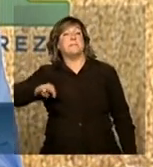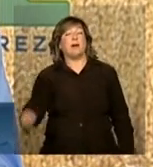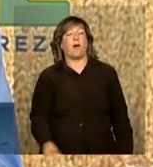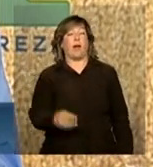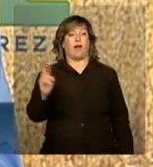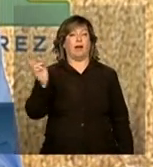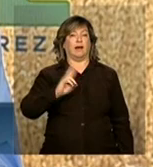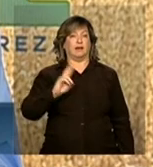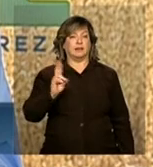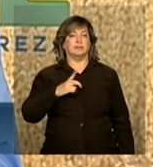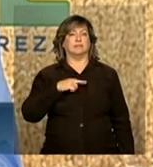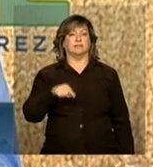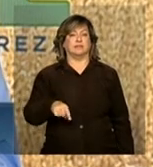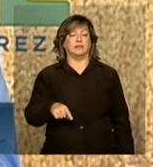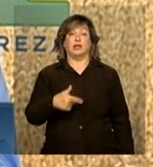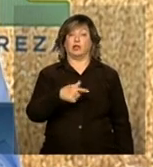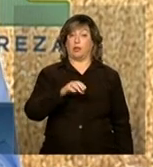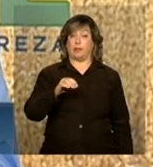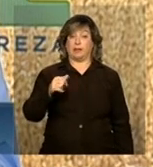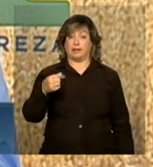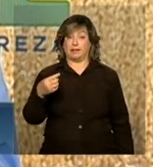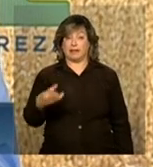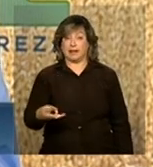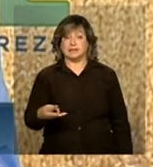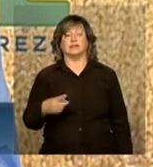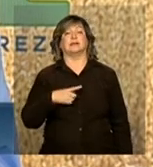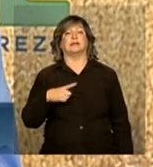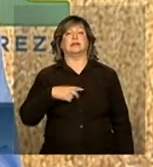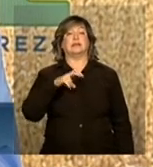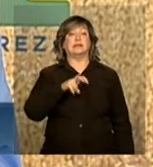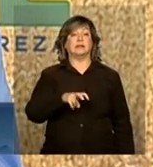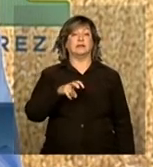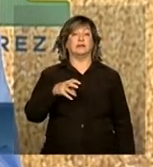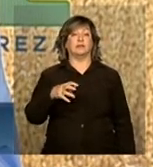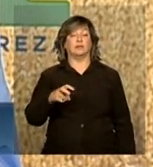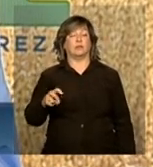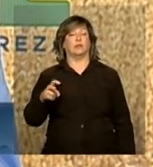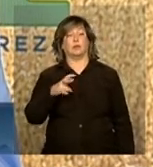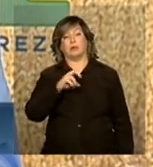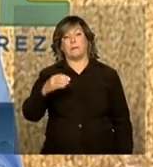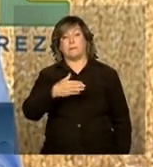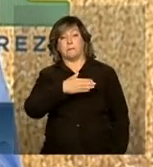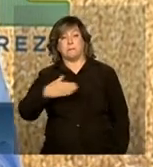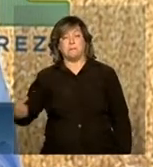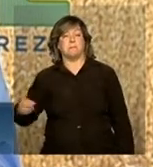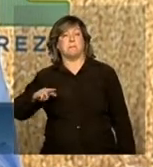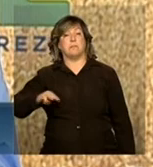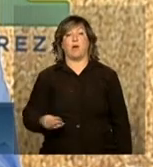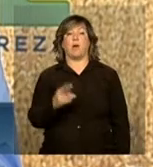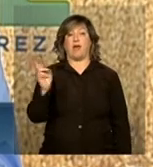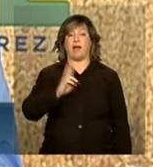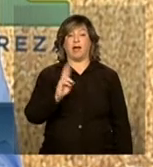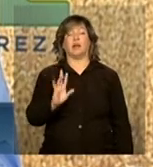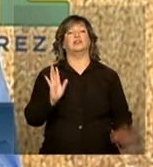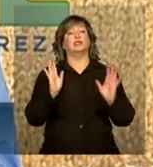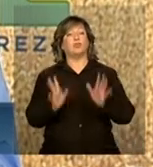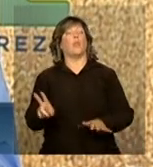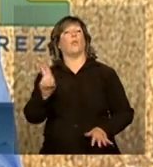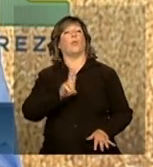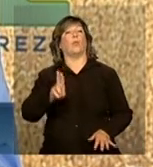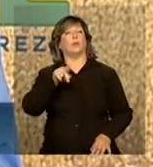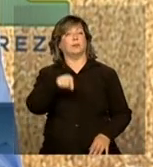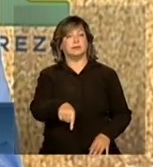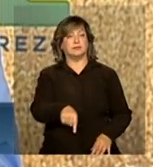R$ 700 milhões. Em 2013, R$ 584 milhões já foram utilizados, o que permitiu aumentar o